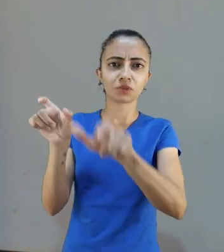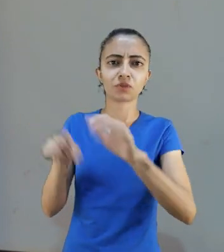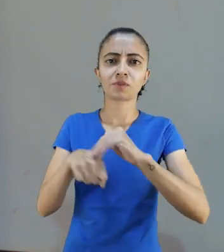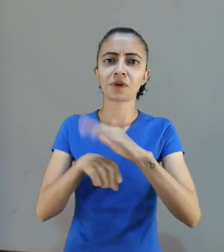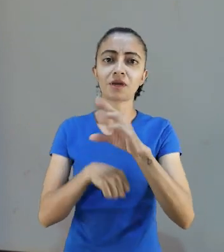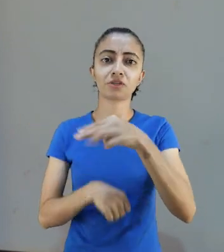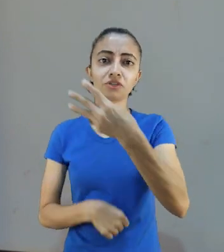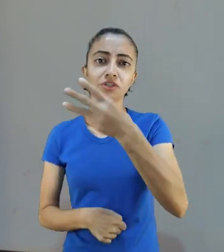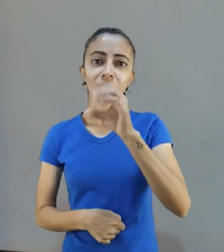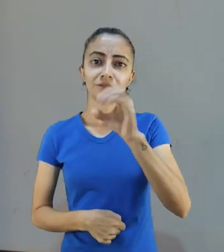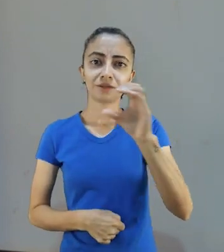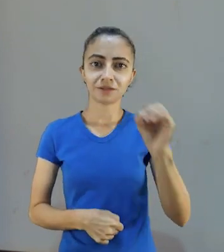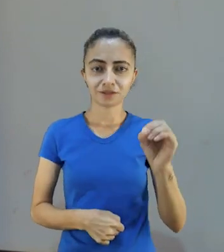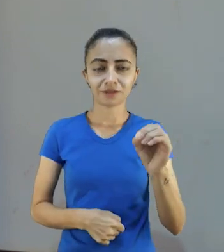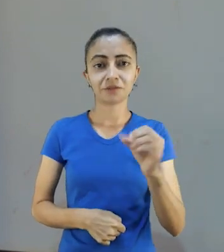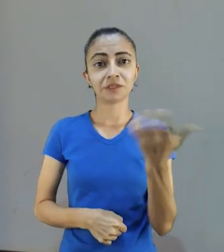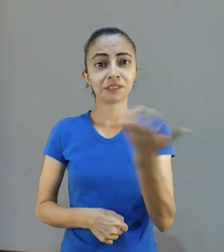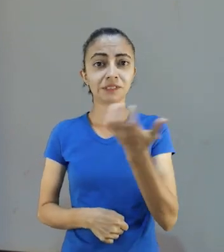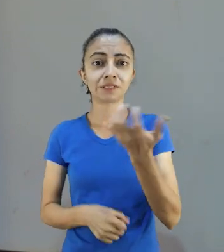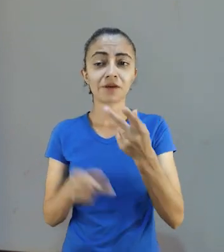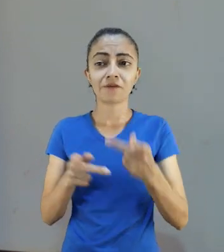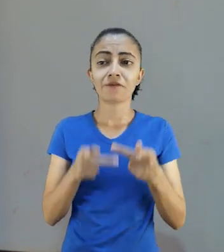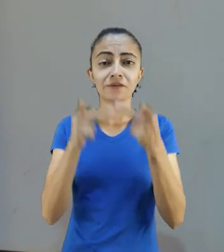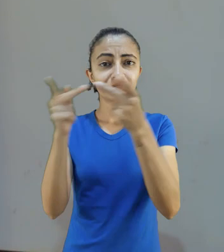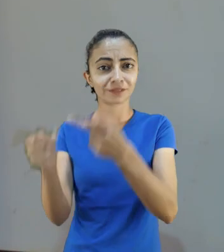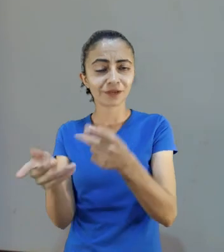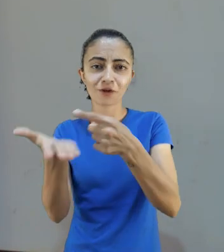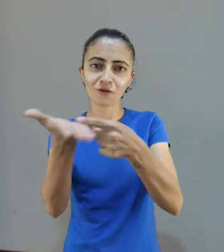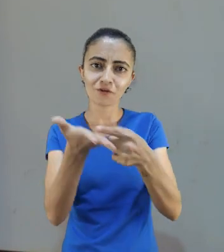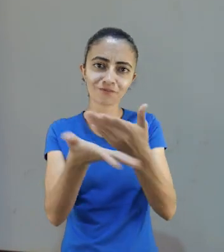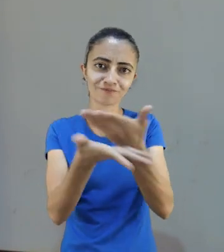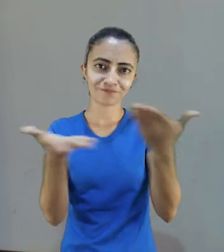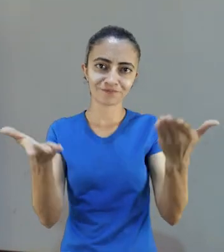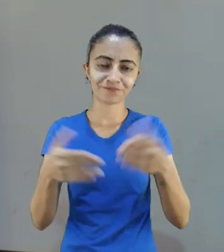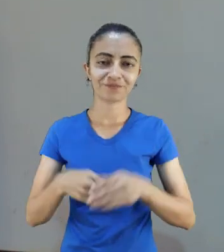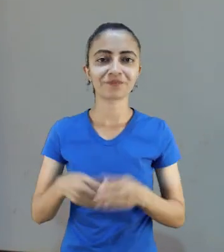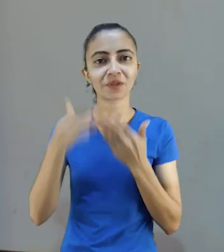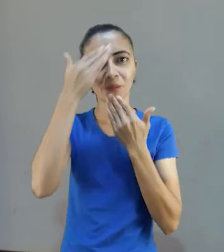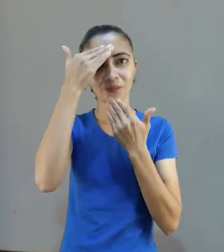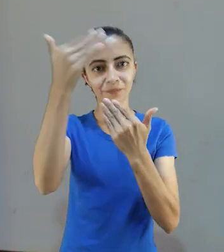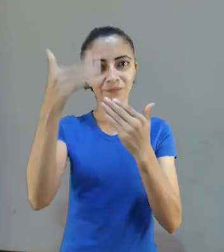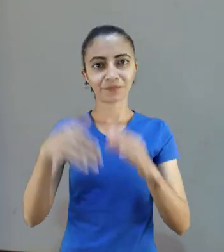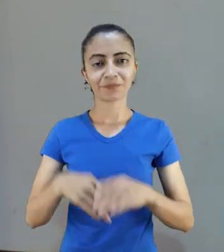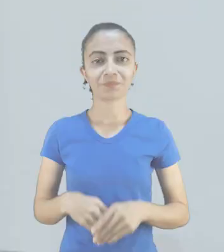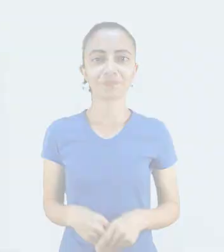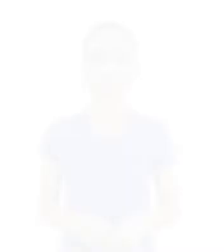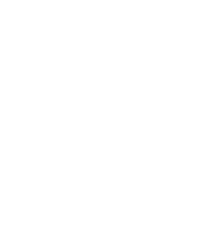artesãos. Então quem quiser visitar, o convite está feito. E obrigada.